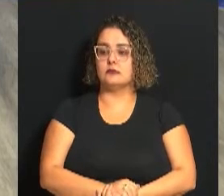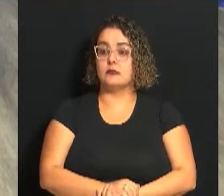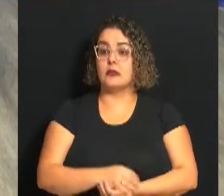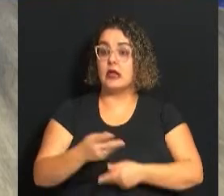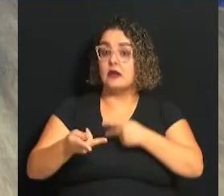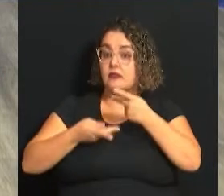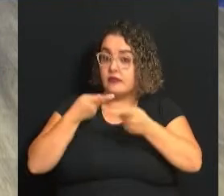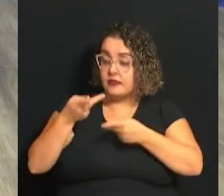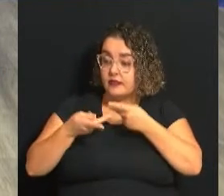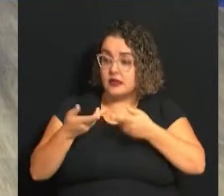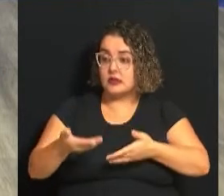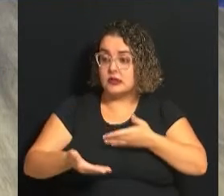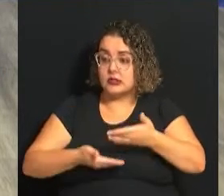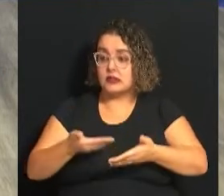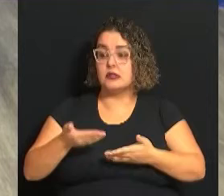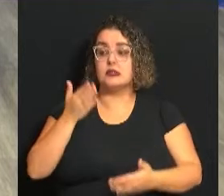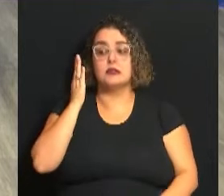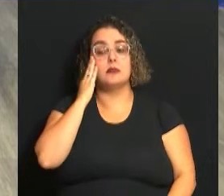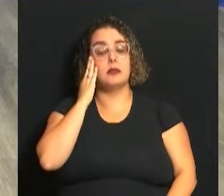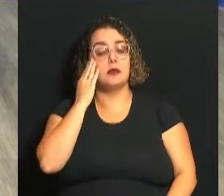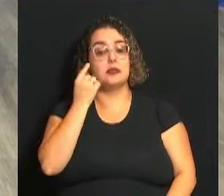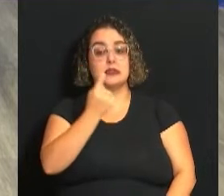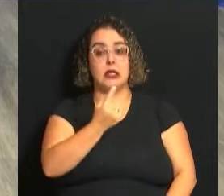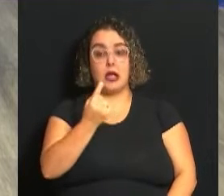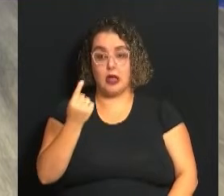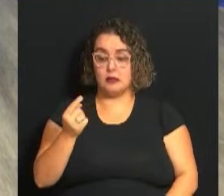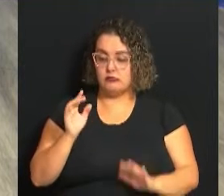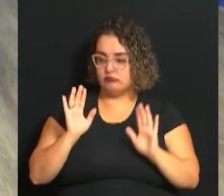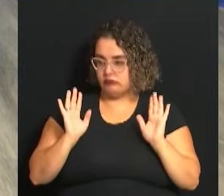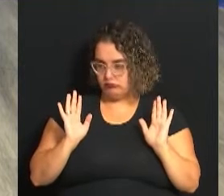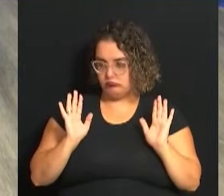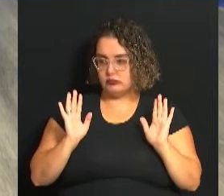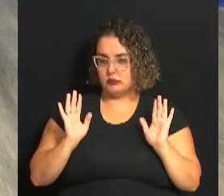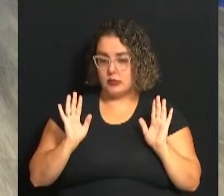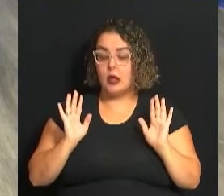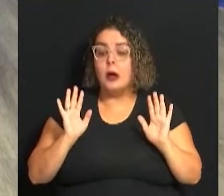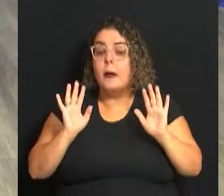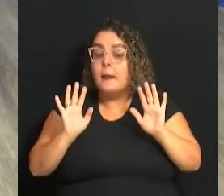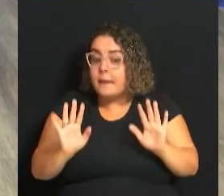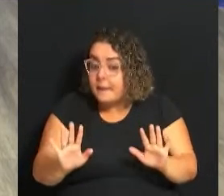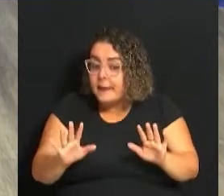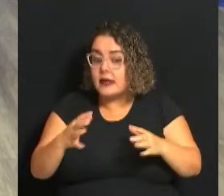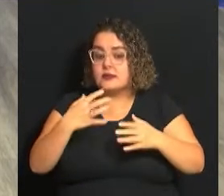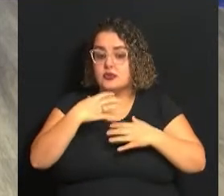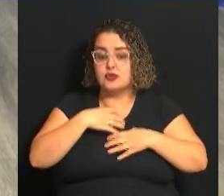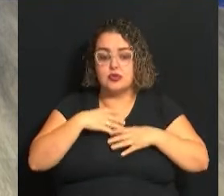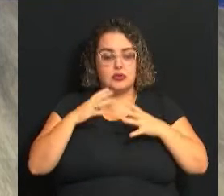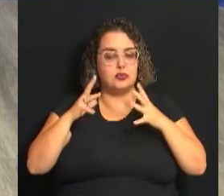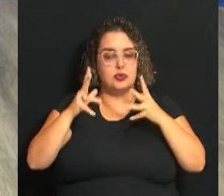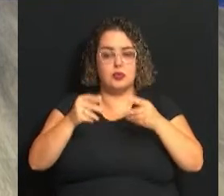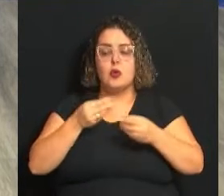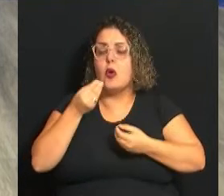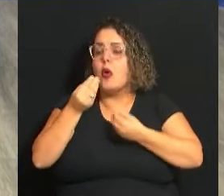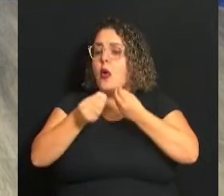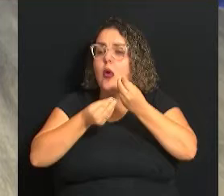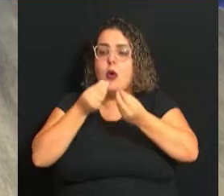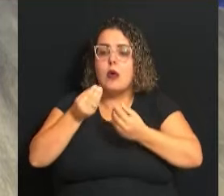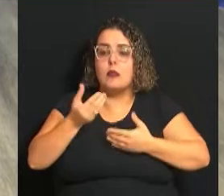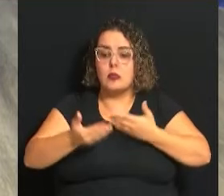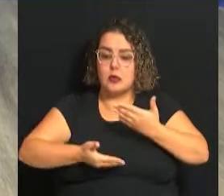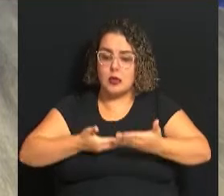gente sabe que cada caso é um caso, né? Mas de uma maneira geral, como que é o